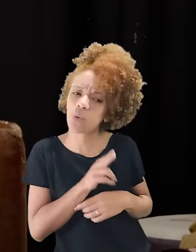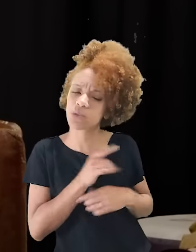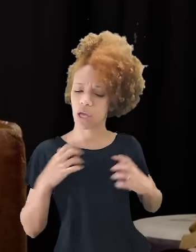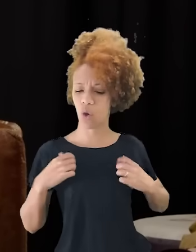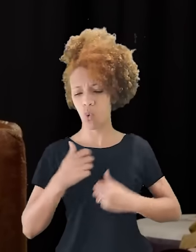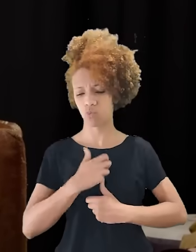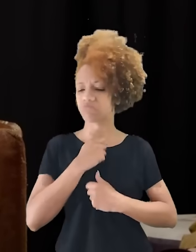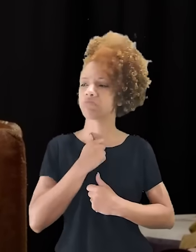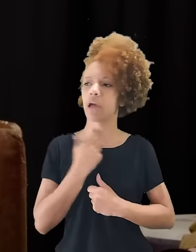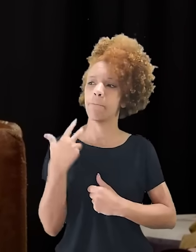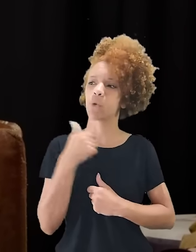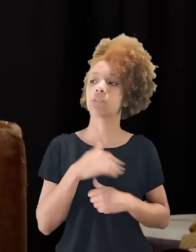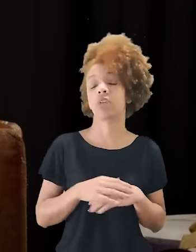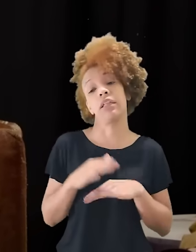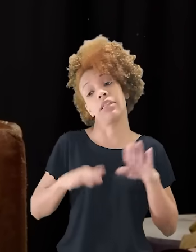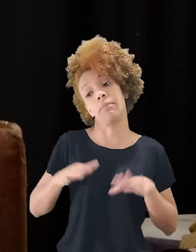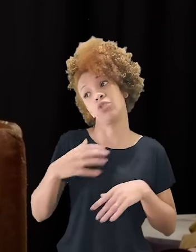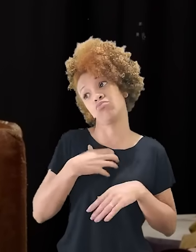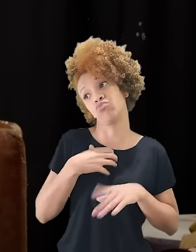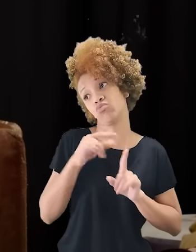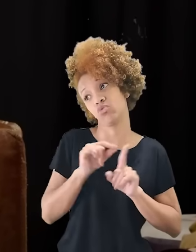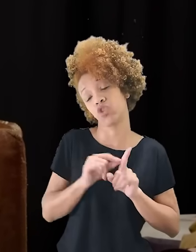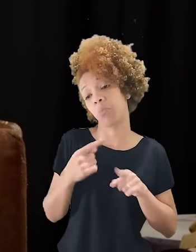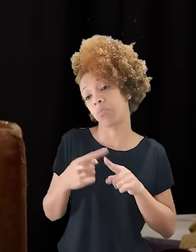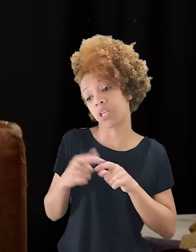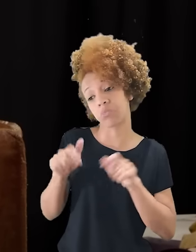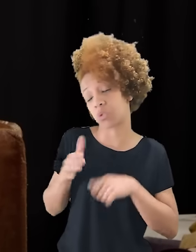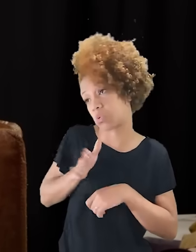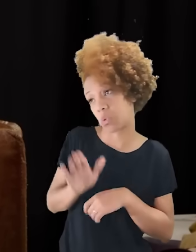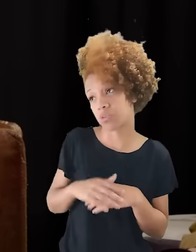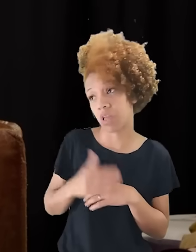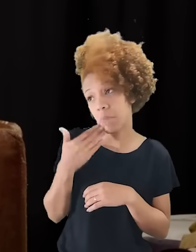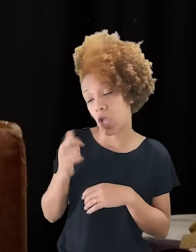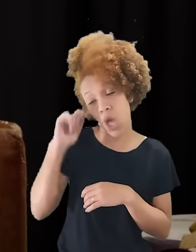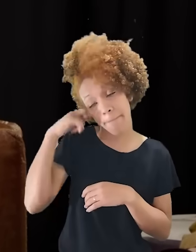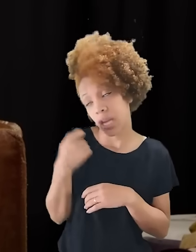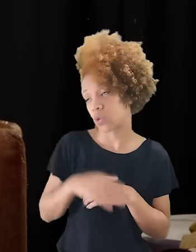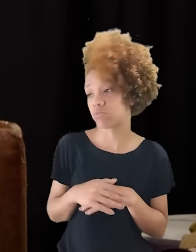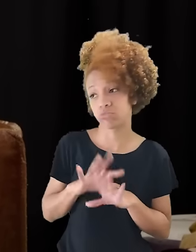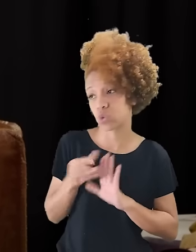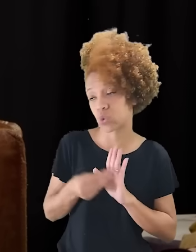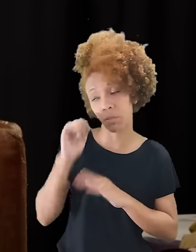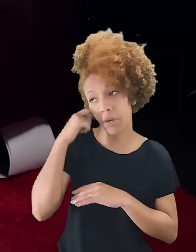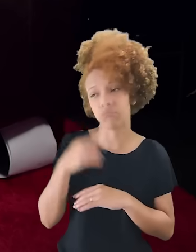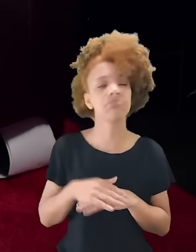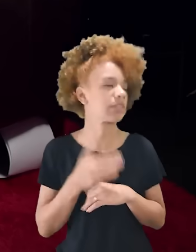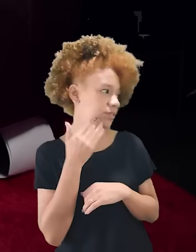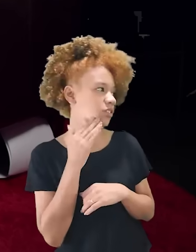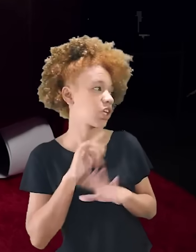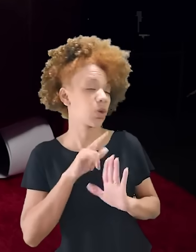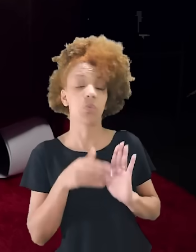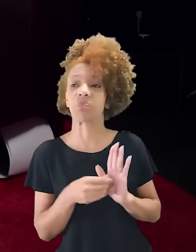terno assim eu acho muito chique também eu acho que fica bonito depende Endo do estilo né porque às vezes o cara também não gosta acho melhor ele colocar tudo preto